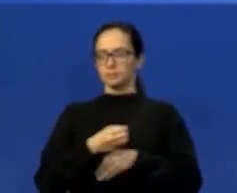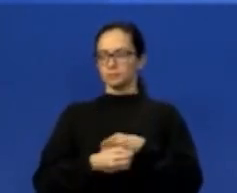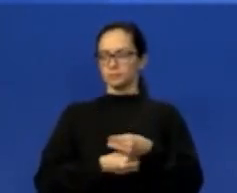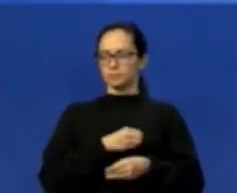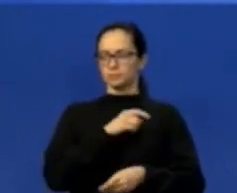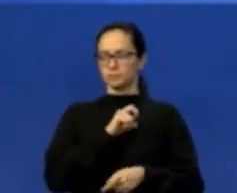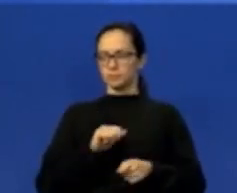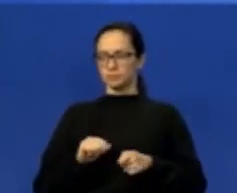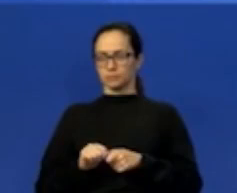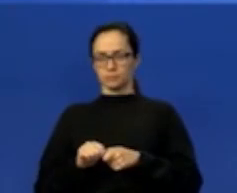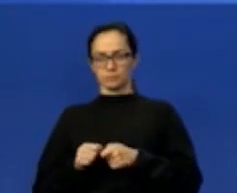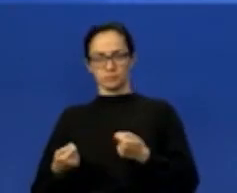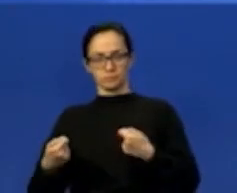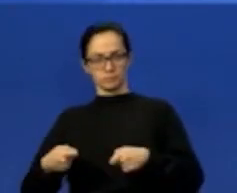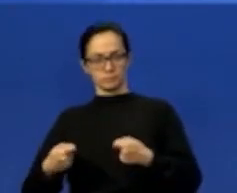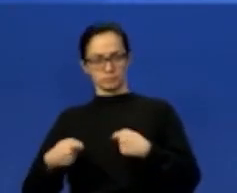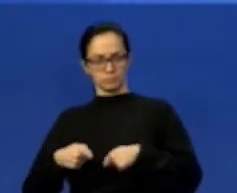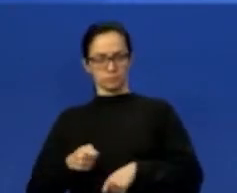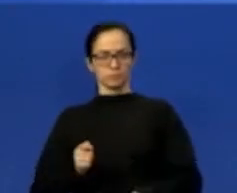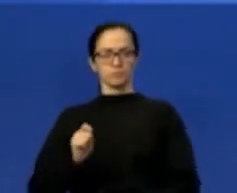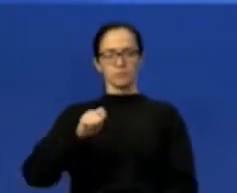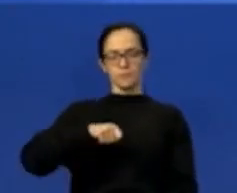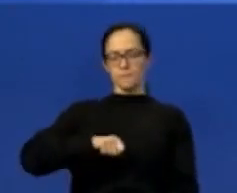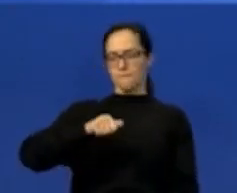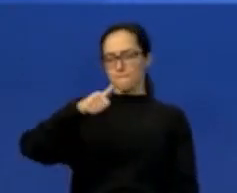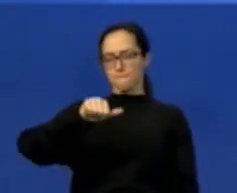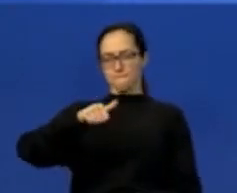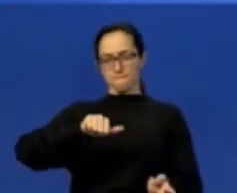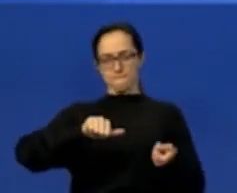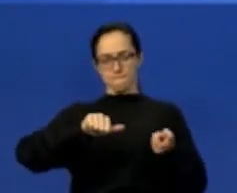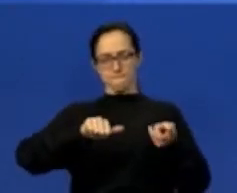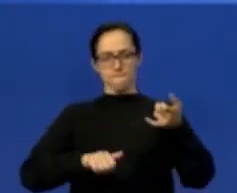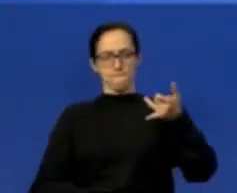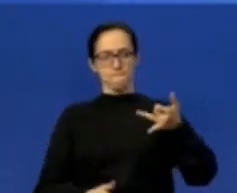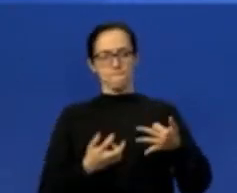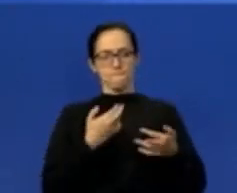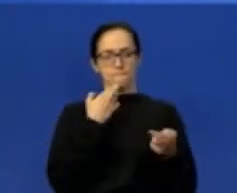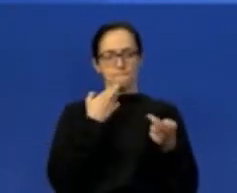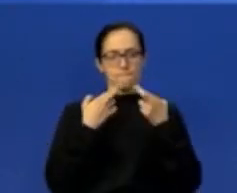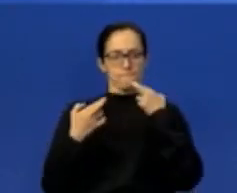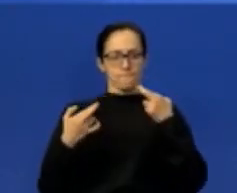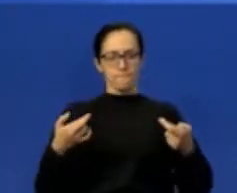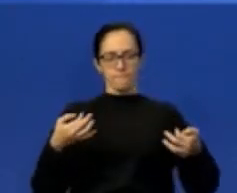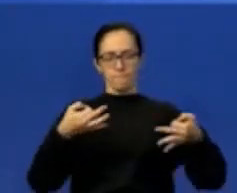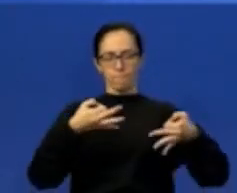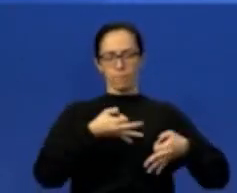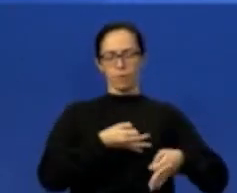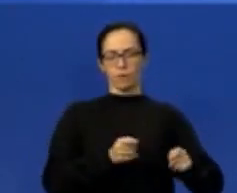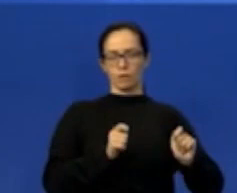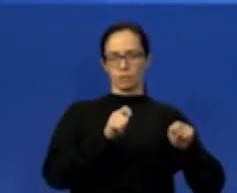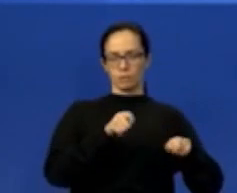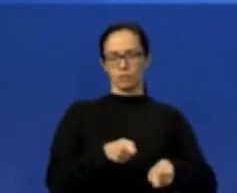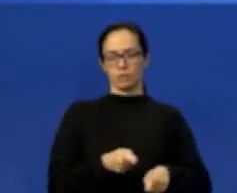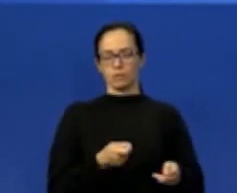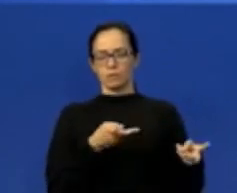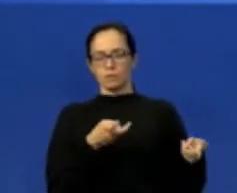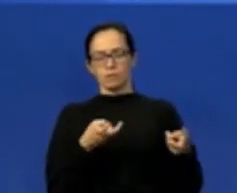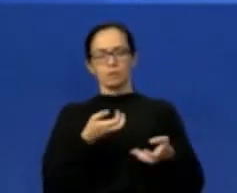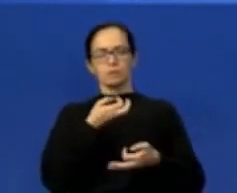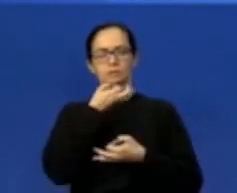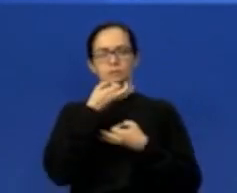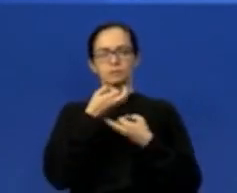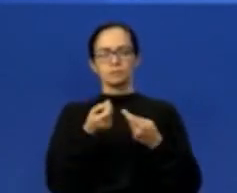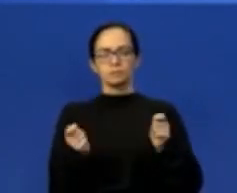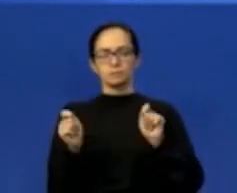no livro-texto, para que vocês, nas avaliações dissertativas, possam responder com as suas próprias palavras, podem emitir as suas próprias